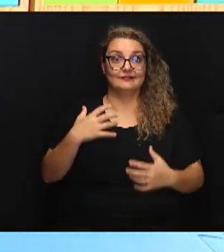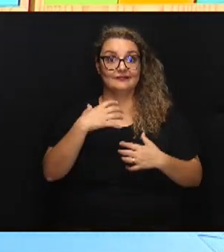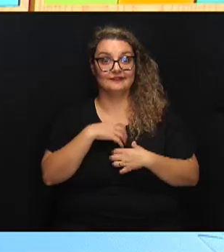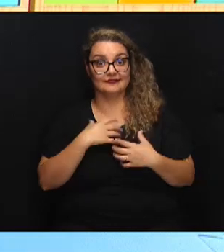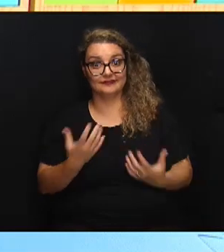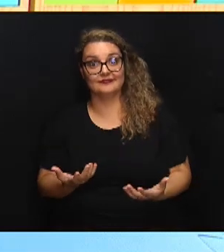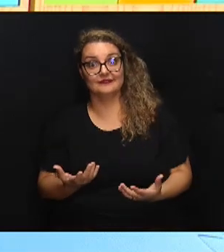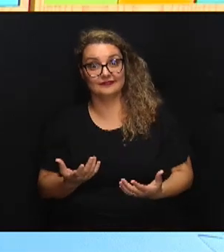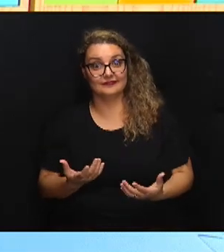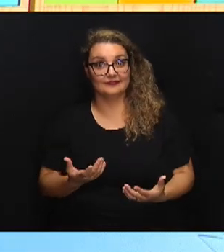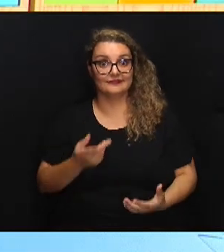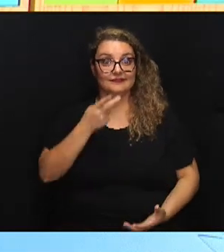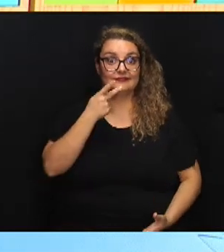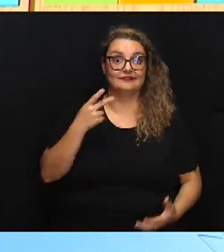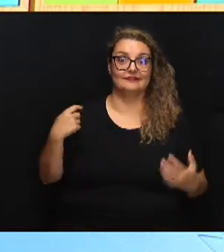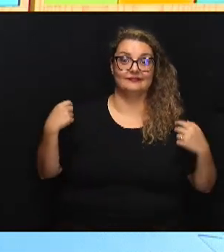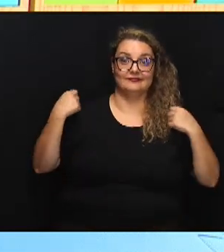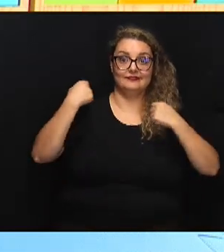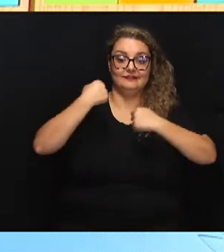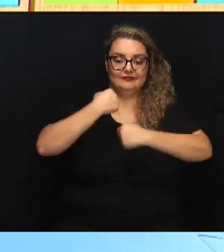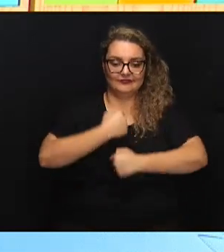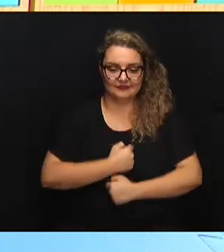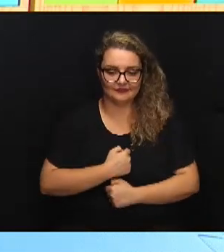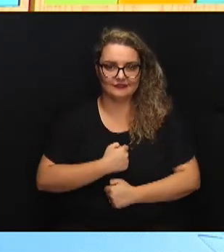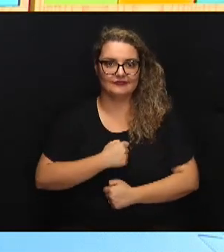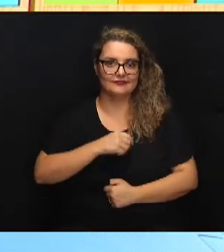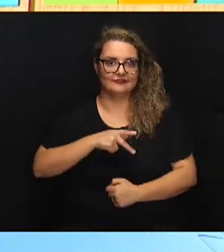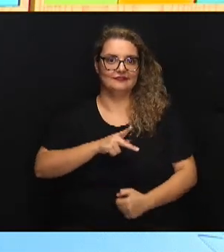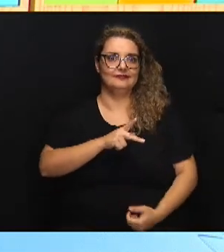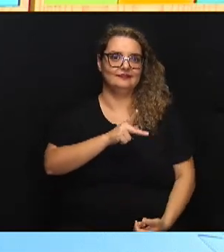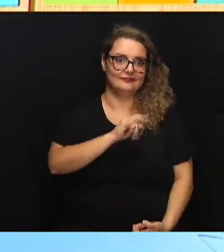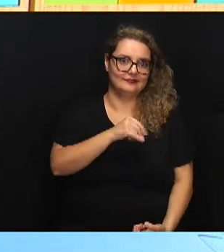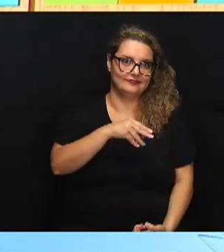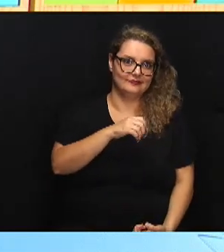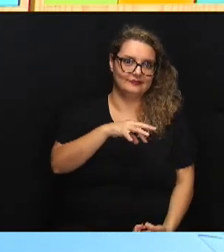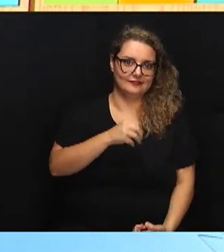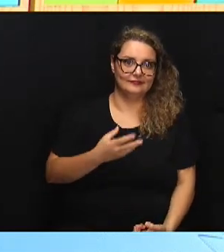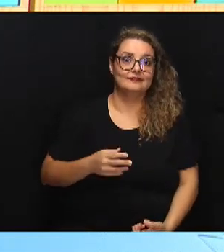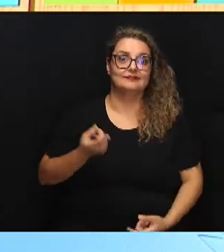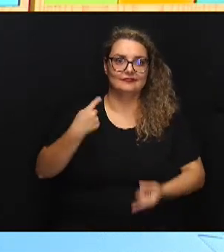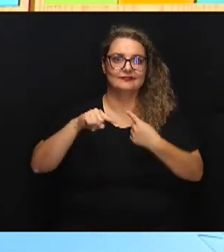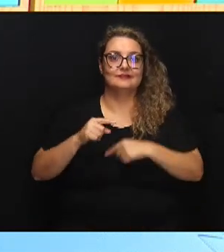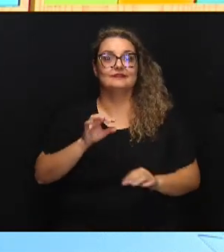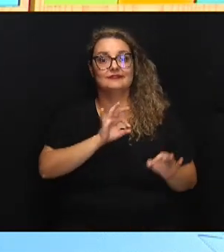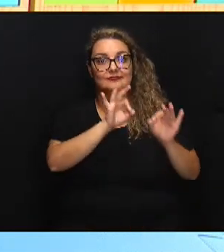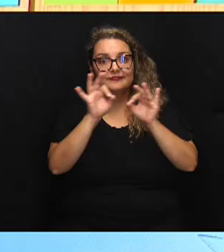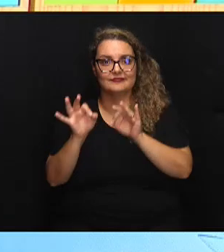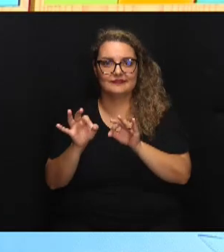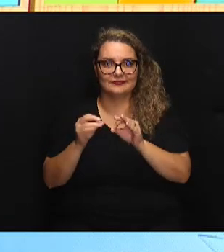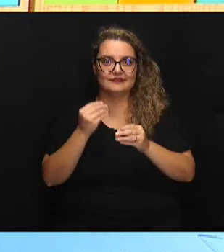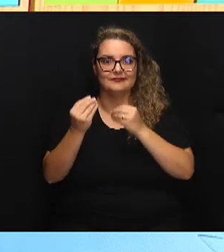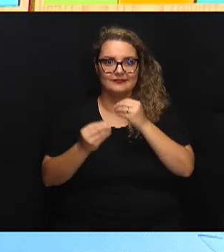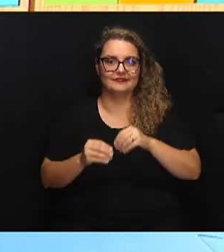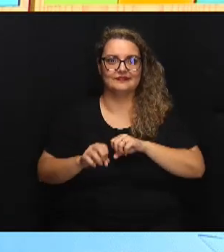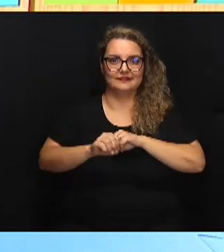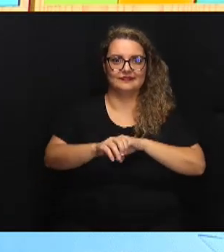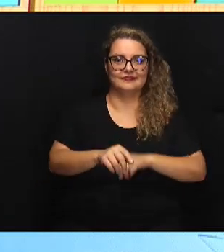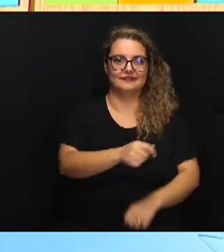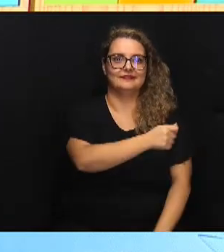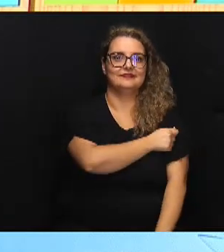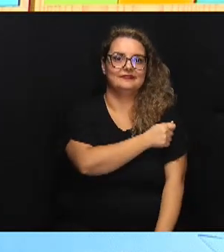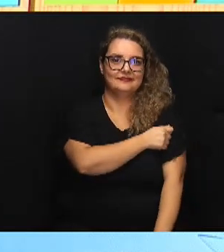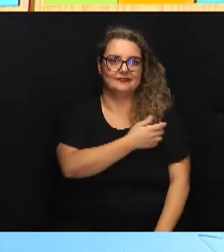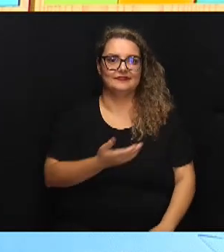falo que colocar um kimono já é um ato de sucesso, né? Então vamos assistir um pouquinho do como foi essa aula, né? Como é que